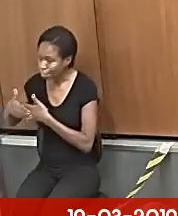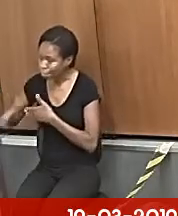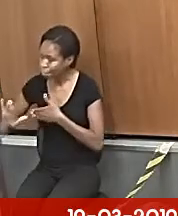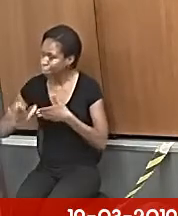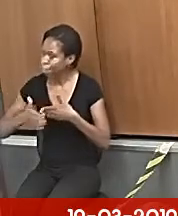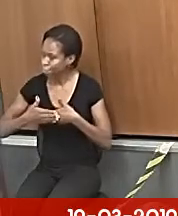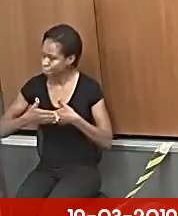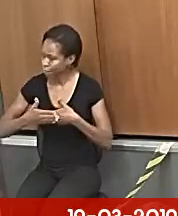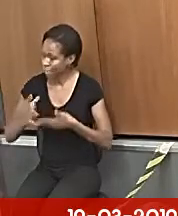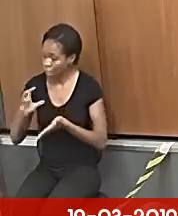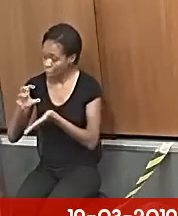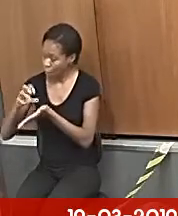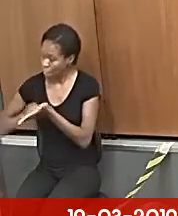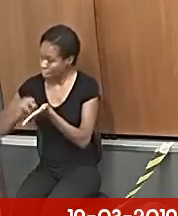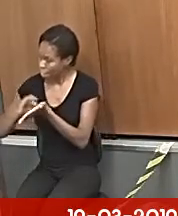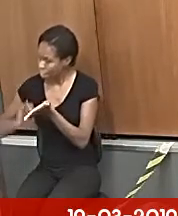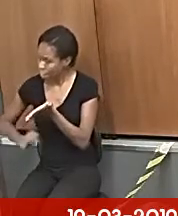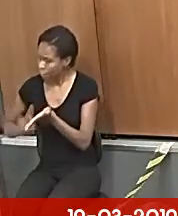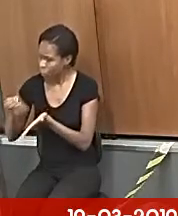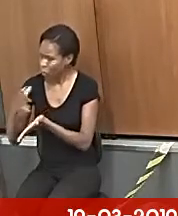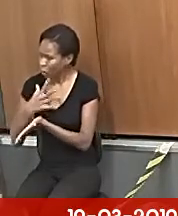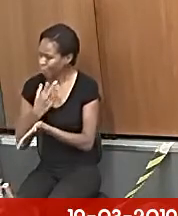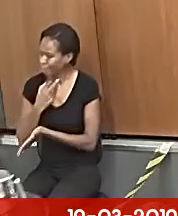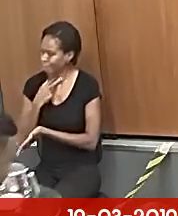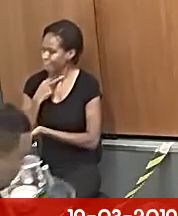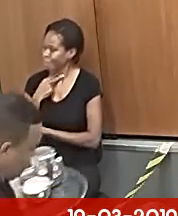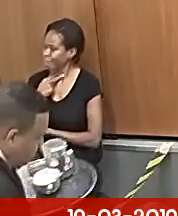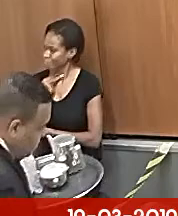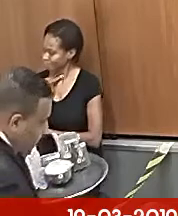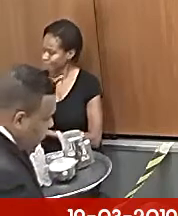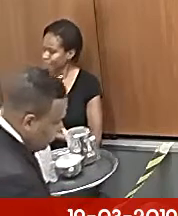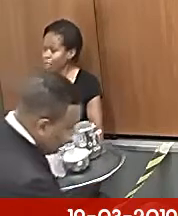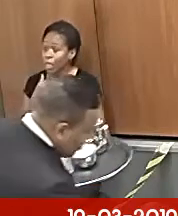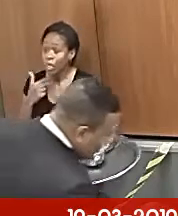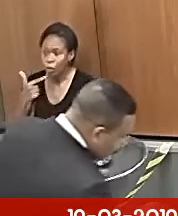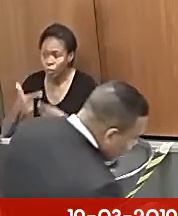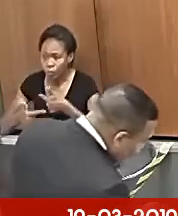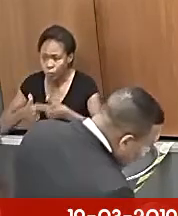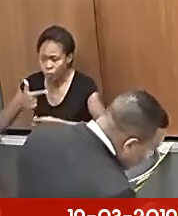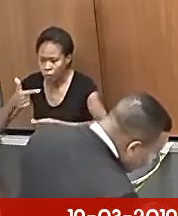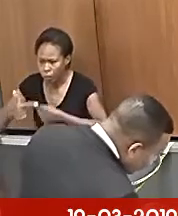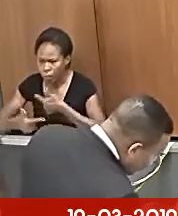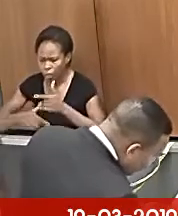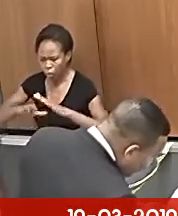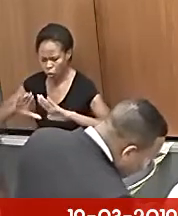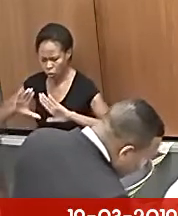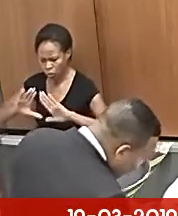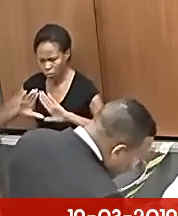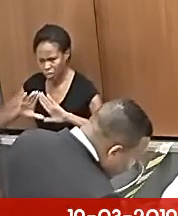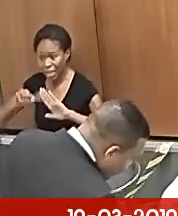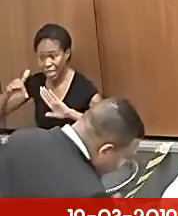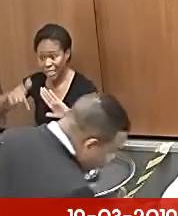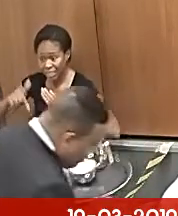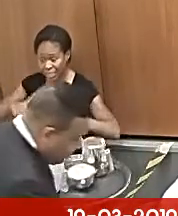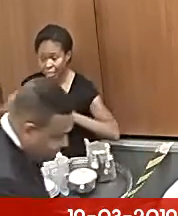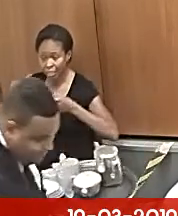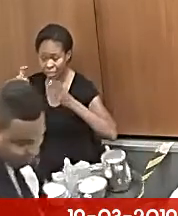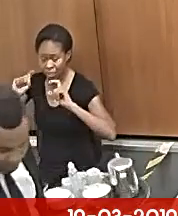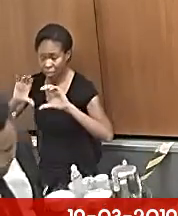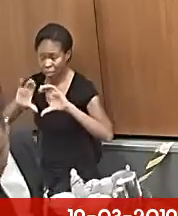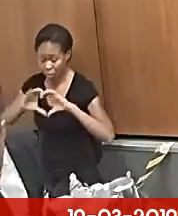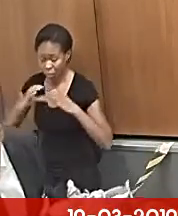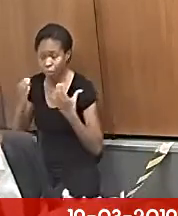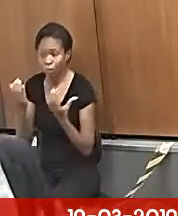novas matrículas e foi o trabalho da assembleia desta comissão que deu visibilidade para as escolas